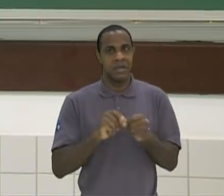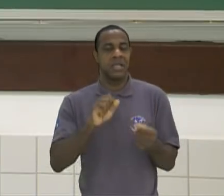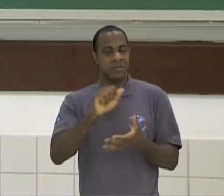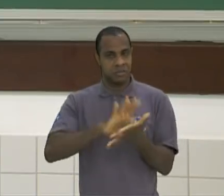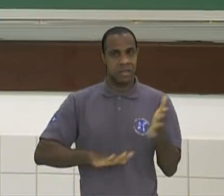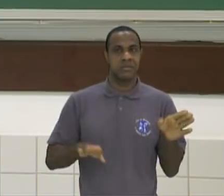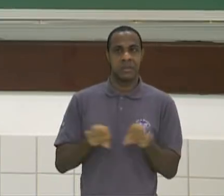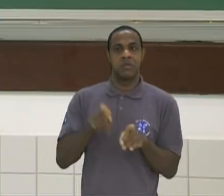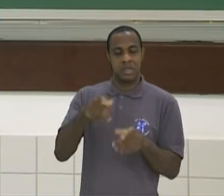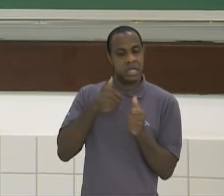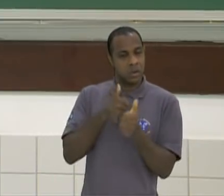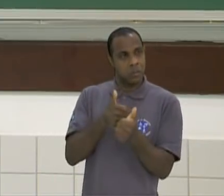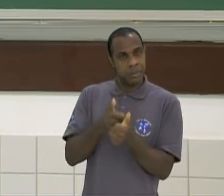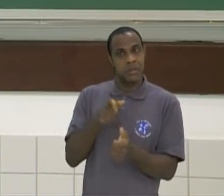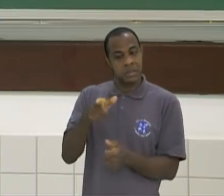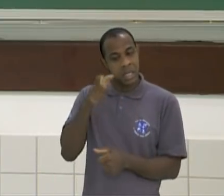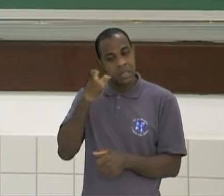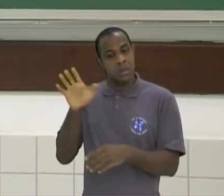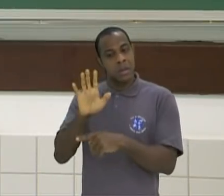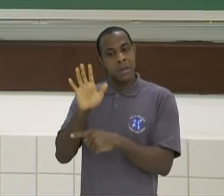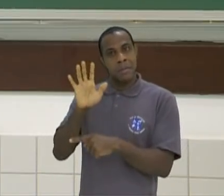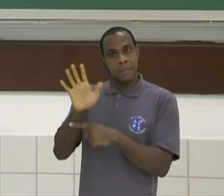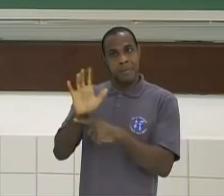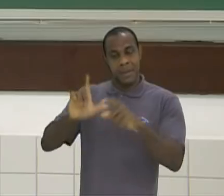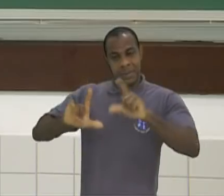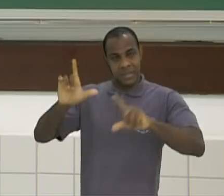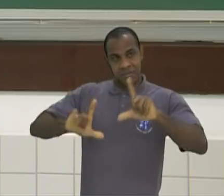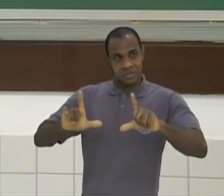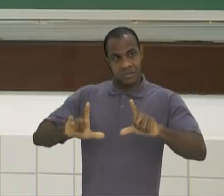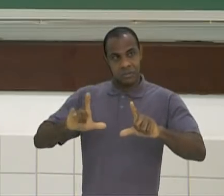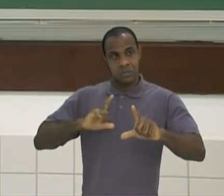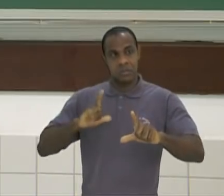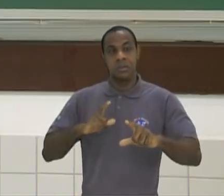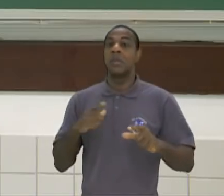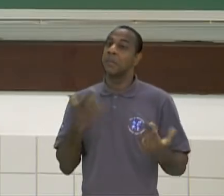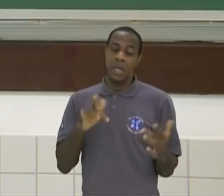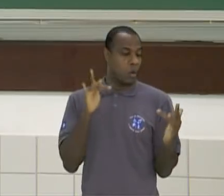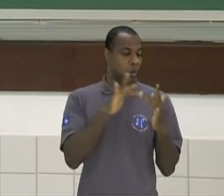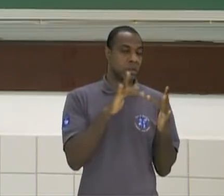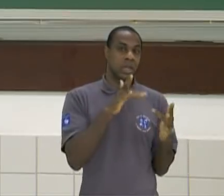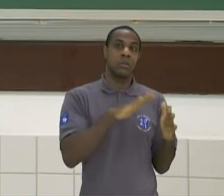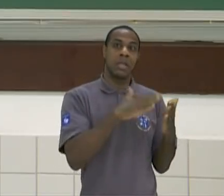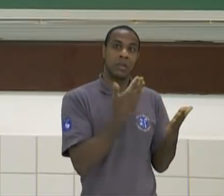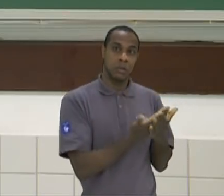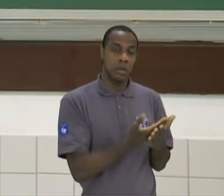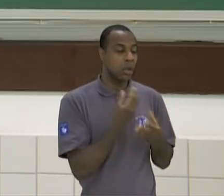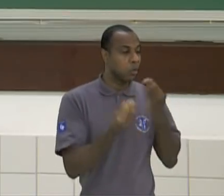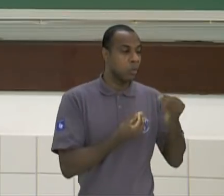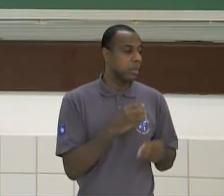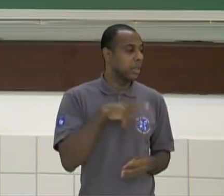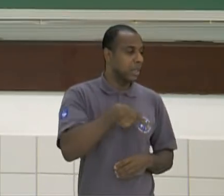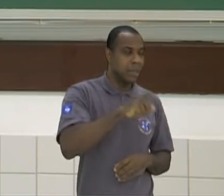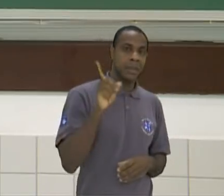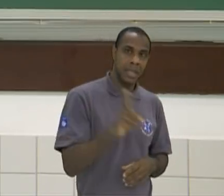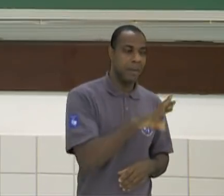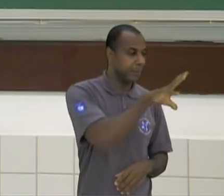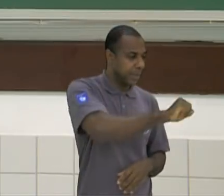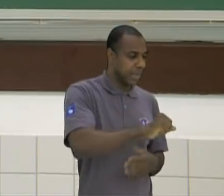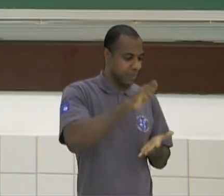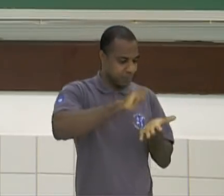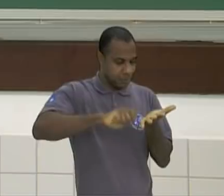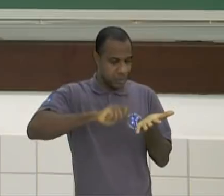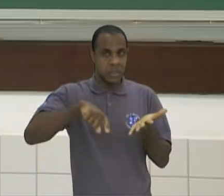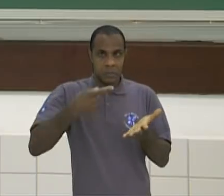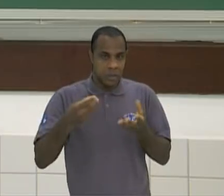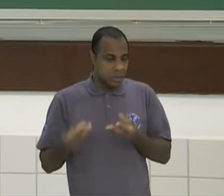Você que acompanha as aulas pela TV ou por outros meios, né, então entre em contato com a sua escola para ver a maneira de evolução desse material,